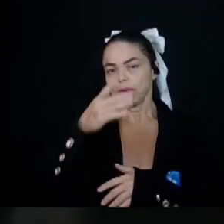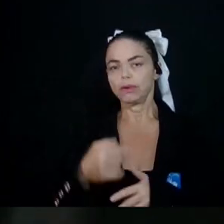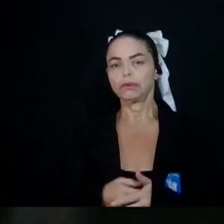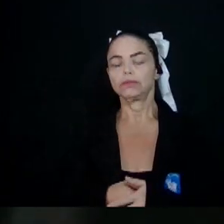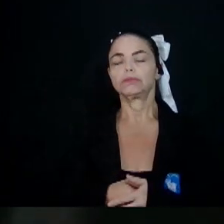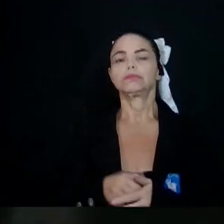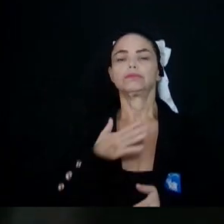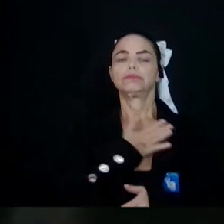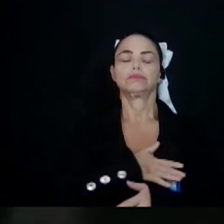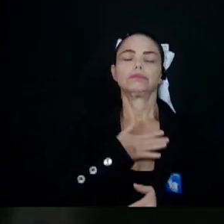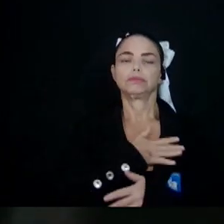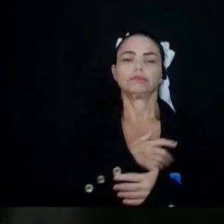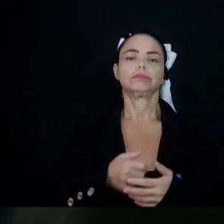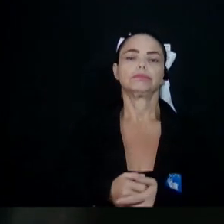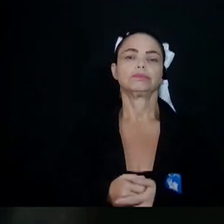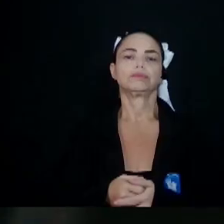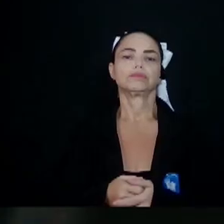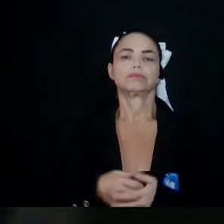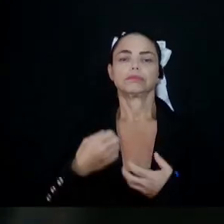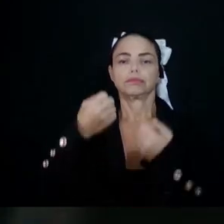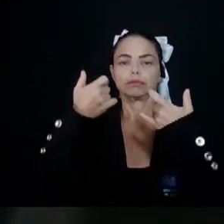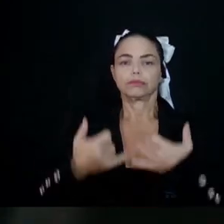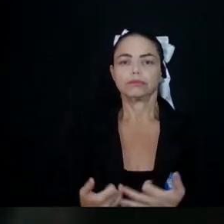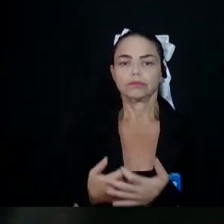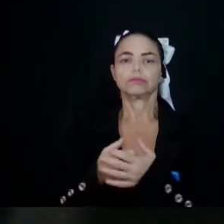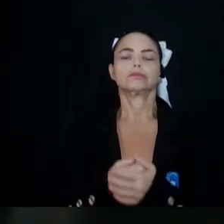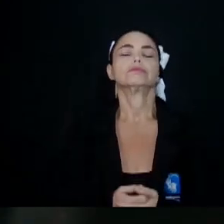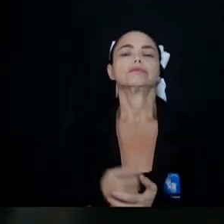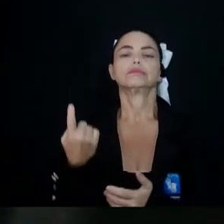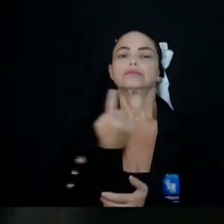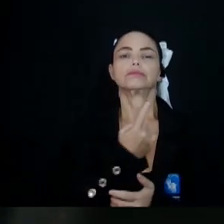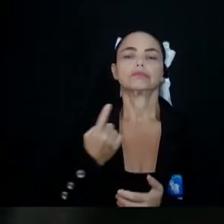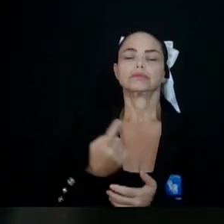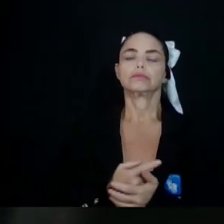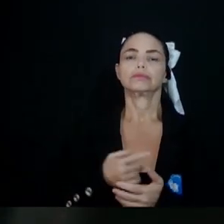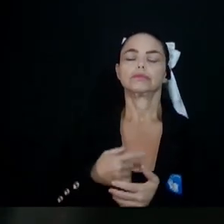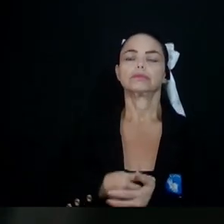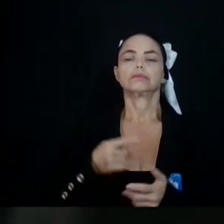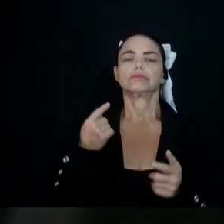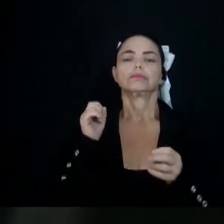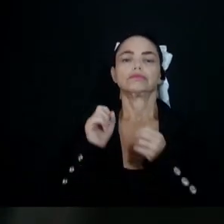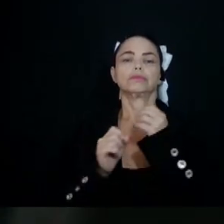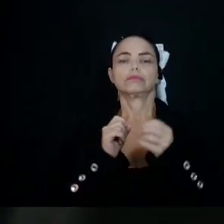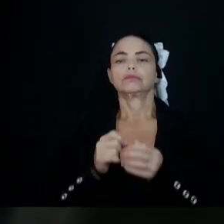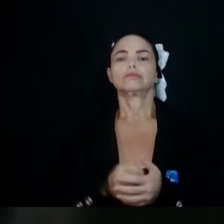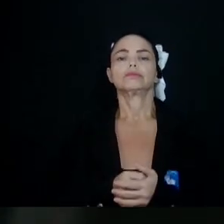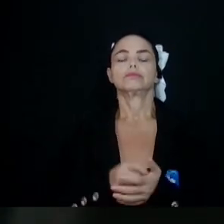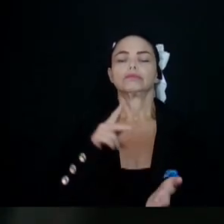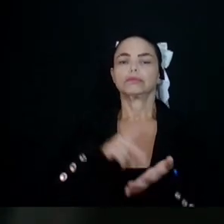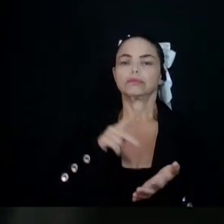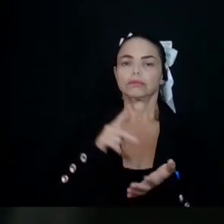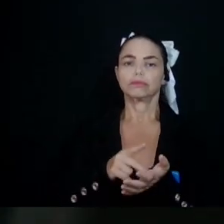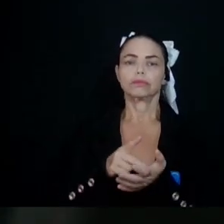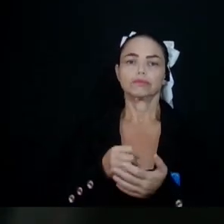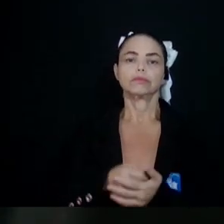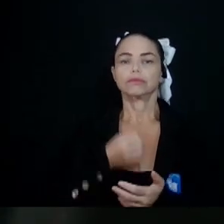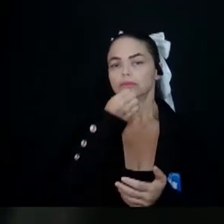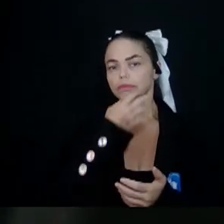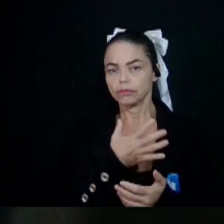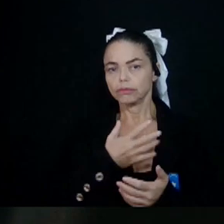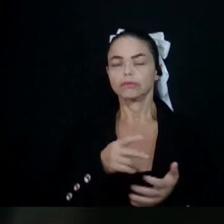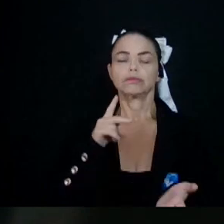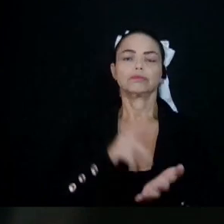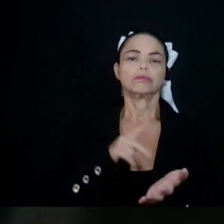gostaria de nos explicar, de colocar para a gente aqui, no seu ponto de vista, que vai, assim, realmente trazer benefício,